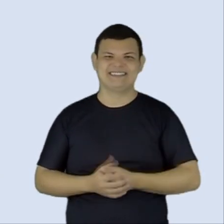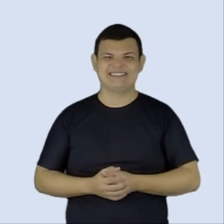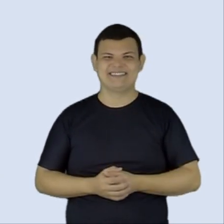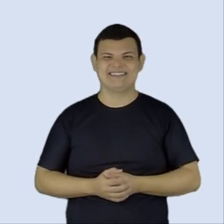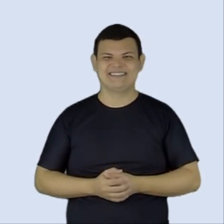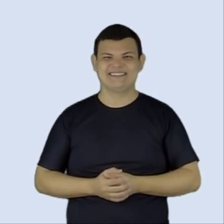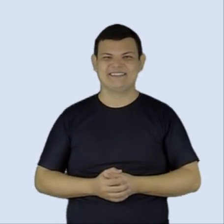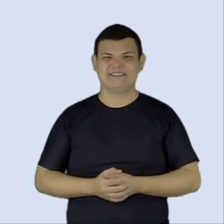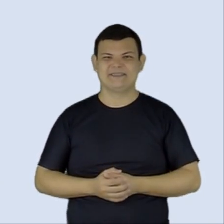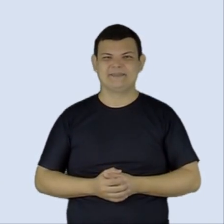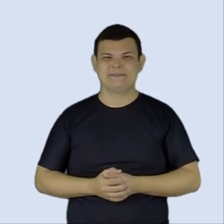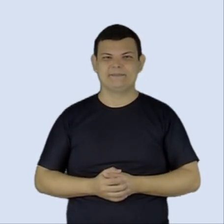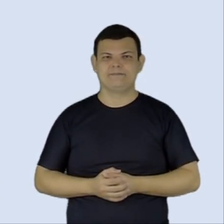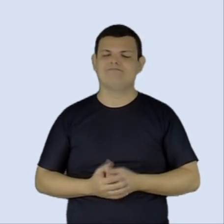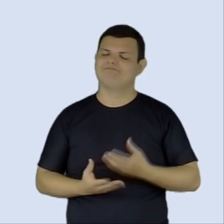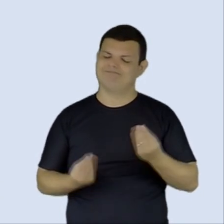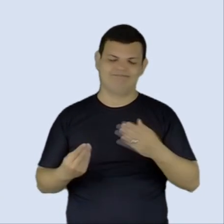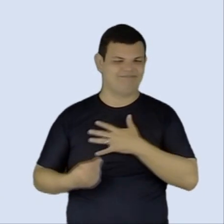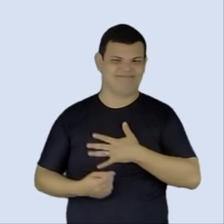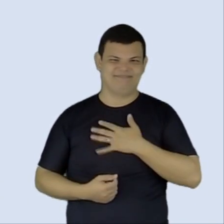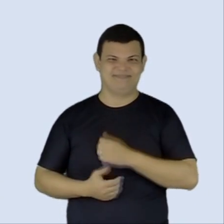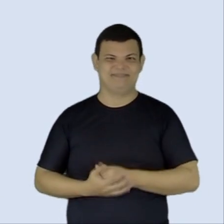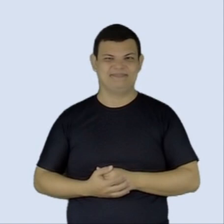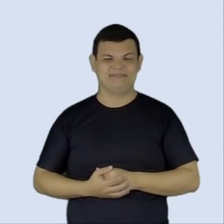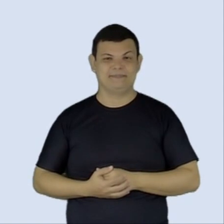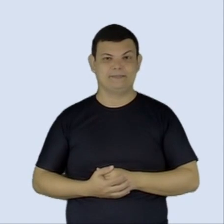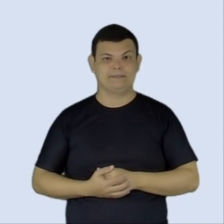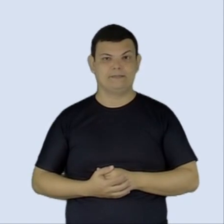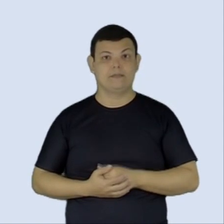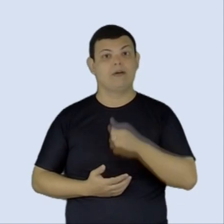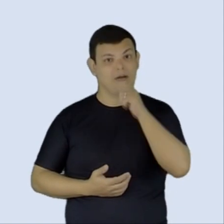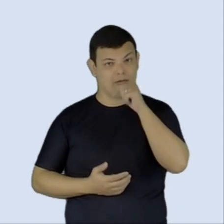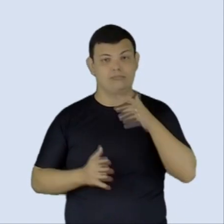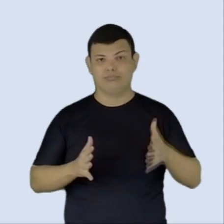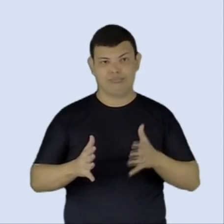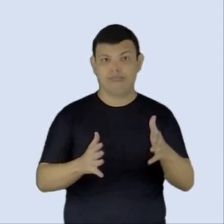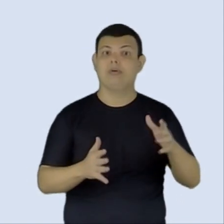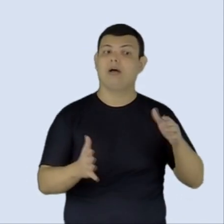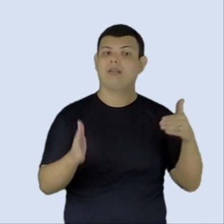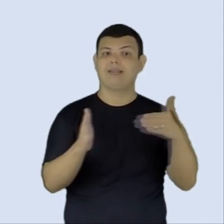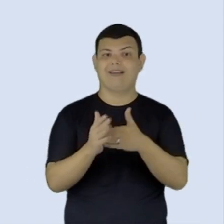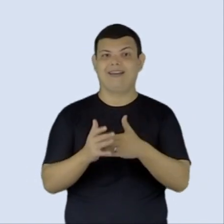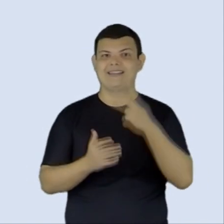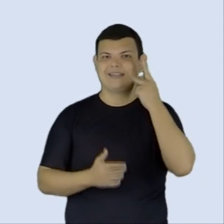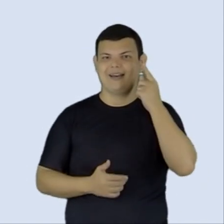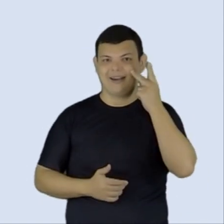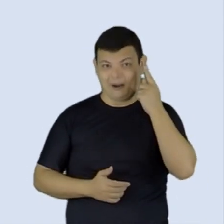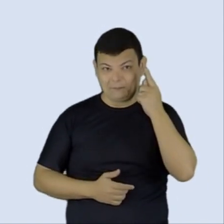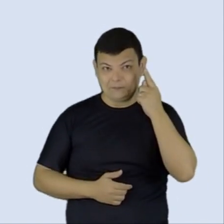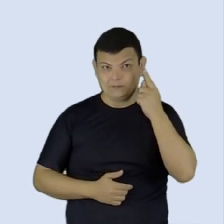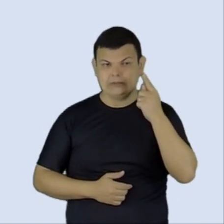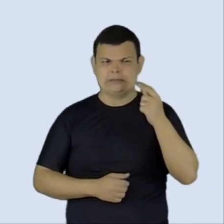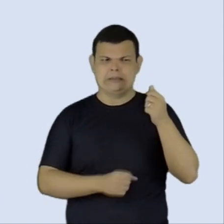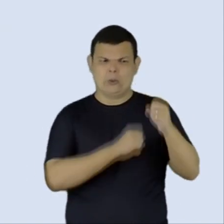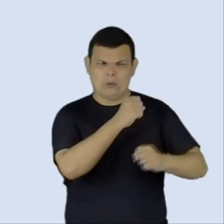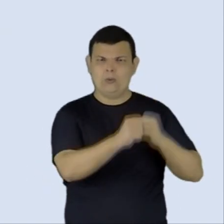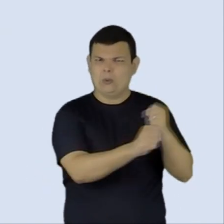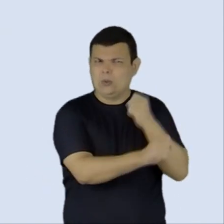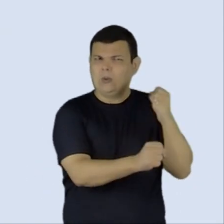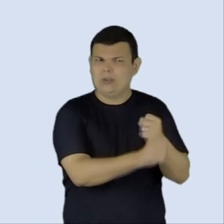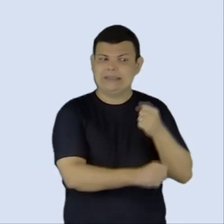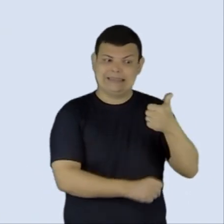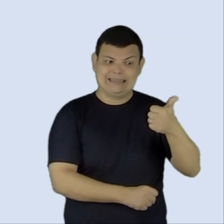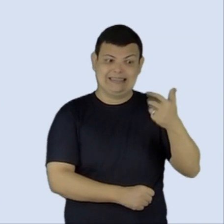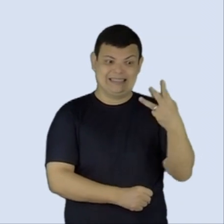Nordeste. Muito, muito feliz. As águas do São Francisco chegaram ao Ceará após 13 anos do início do projeto